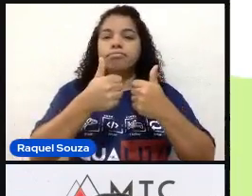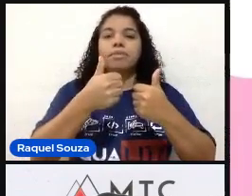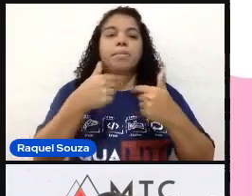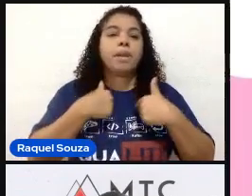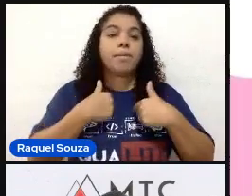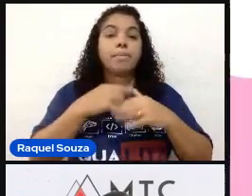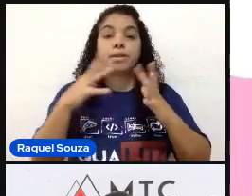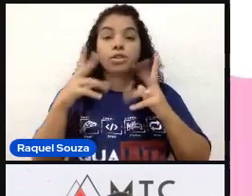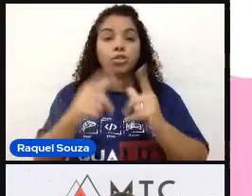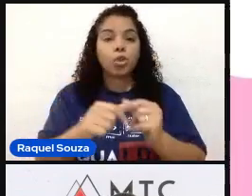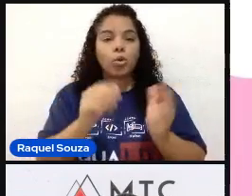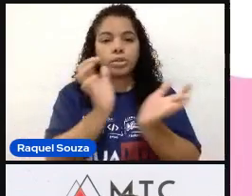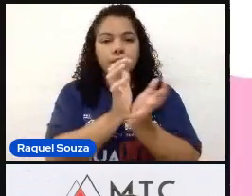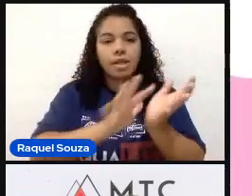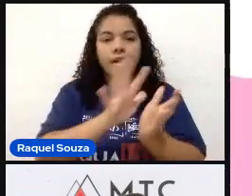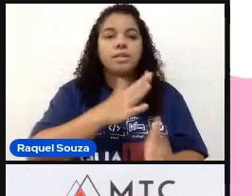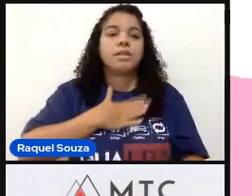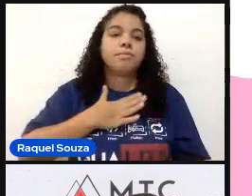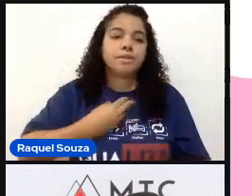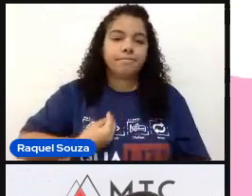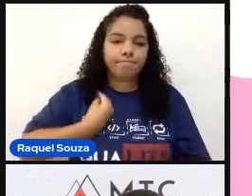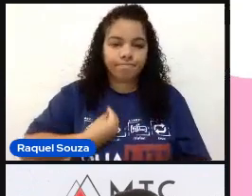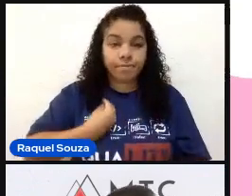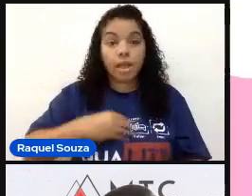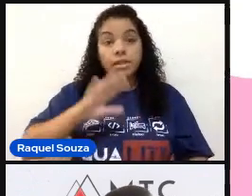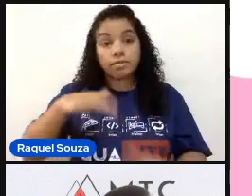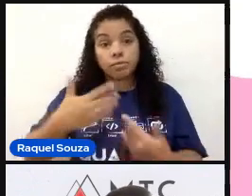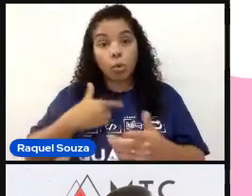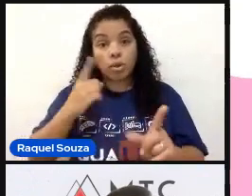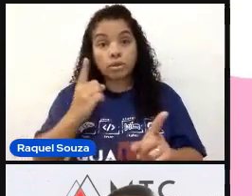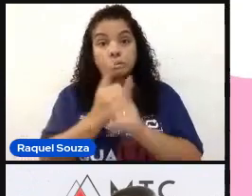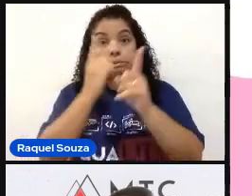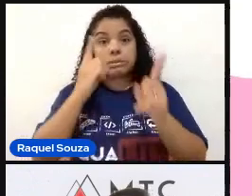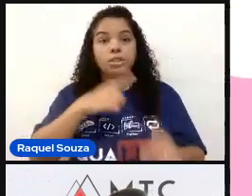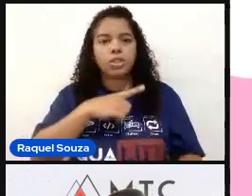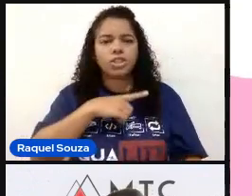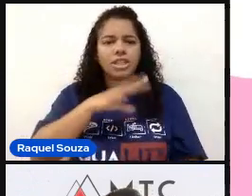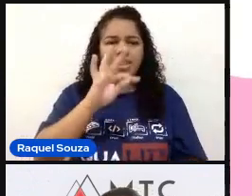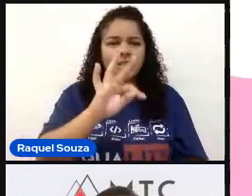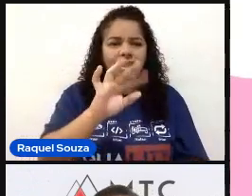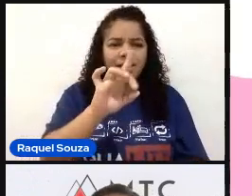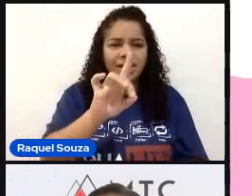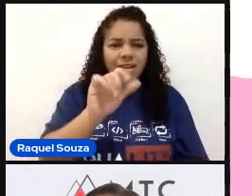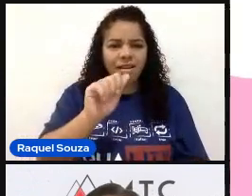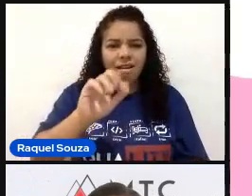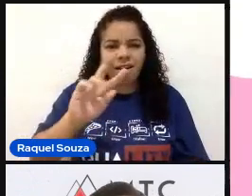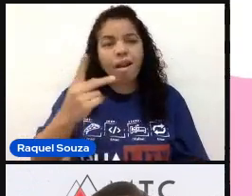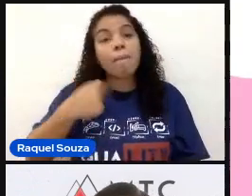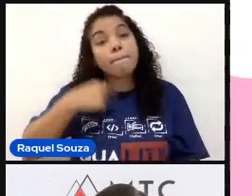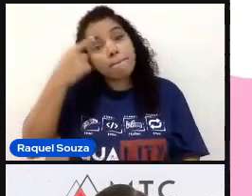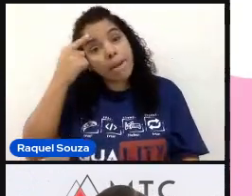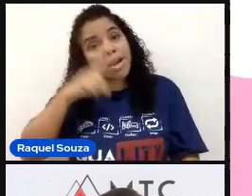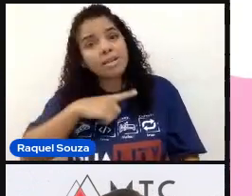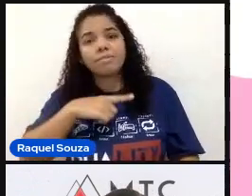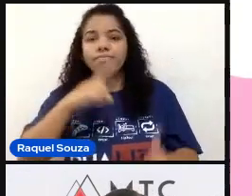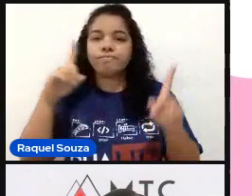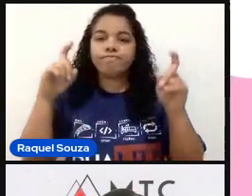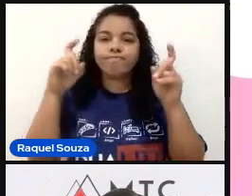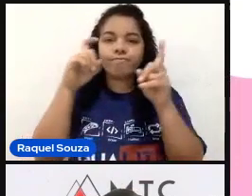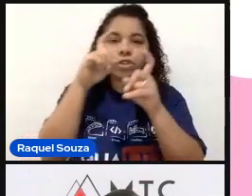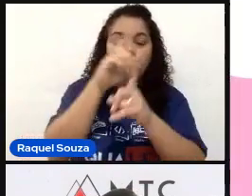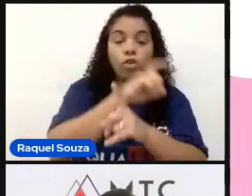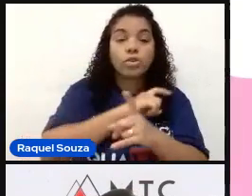âmbitos da minha vida, né? E quando eu descobri que tinha TDAH, eu descobri que eu poderia ter dificuldade com instruções